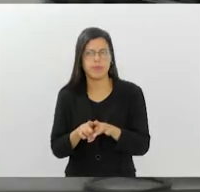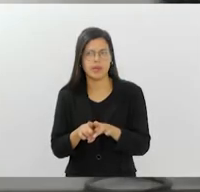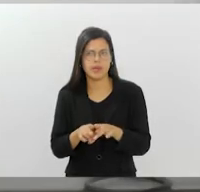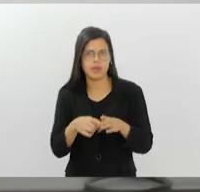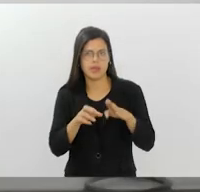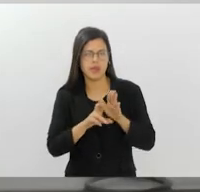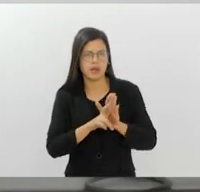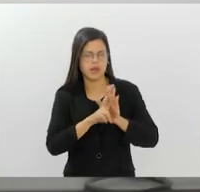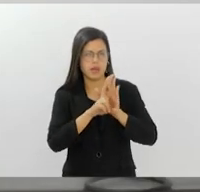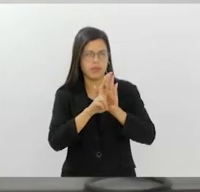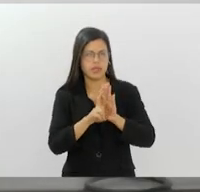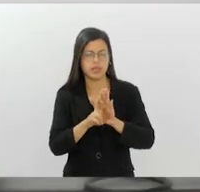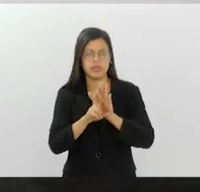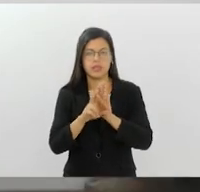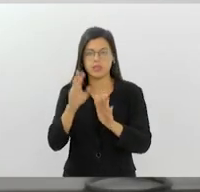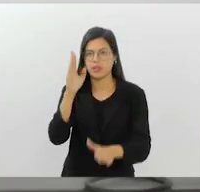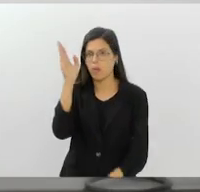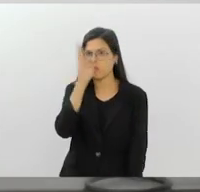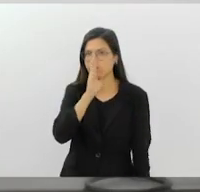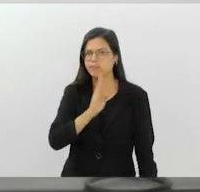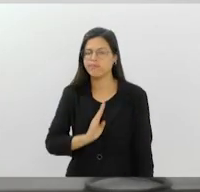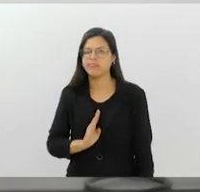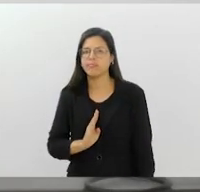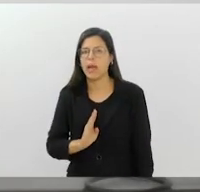representação Nacional eh